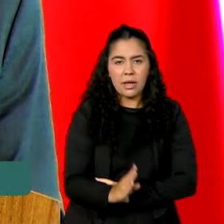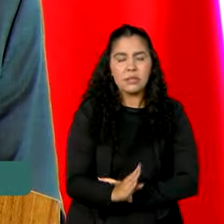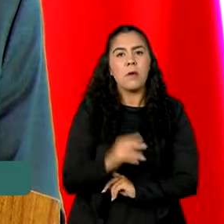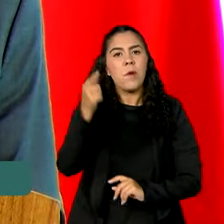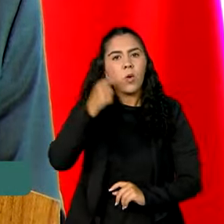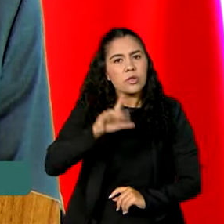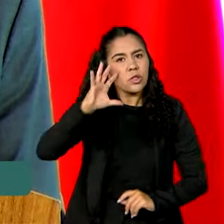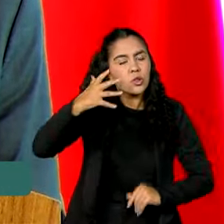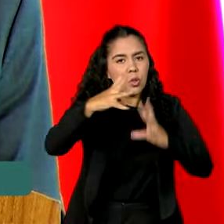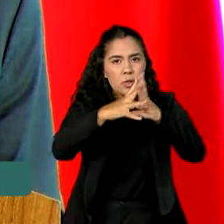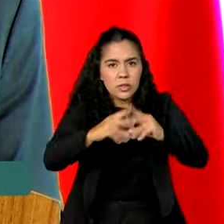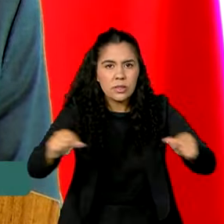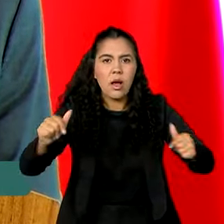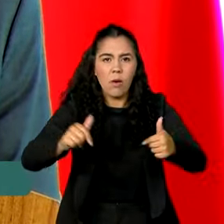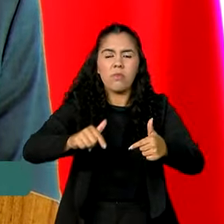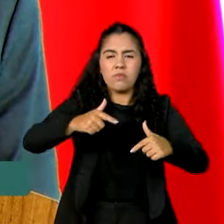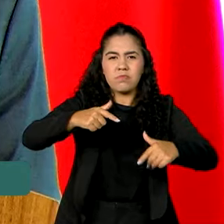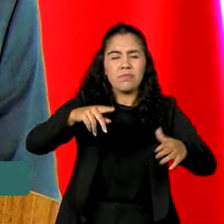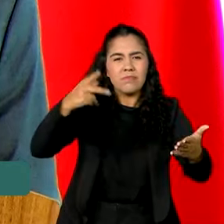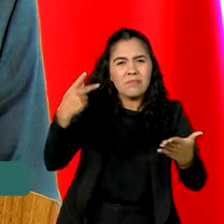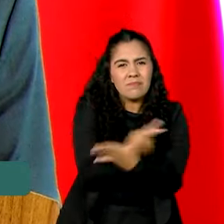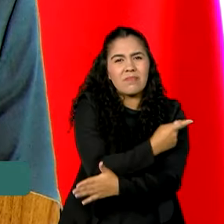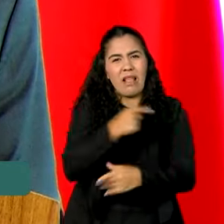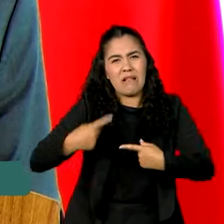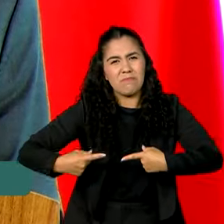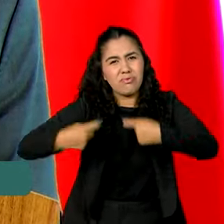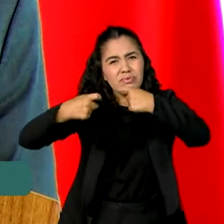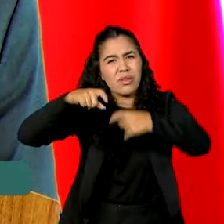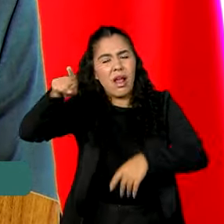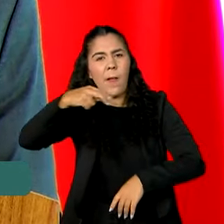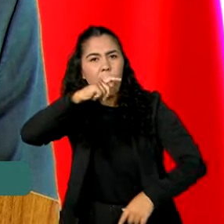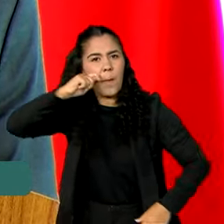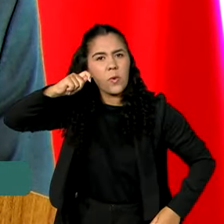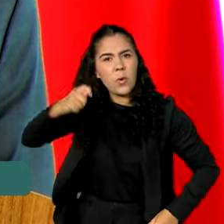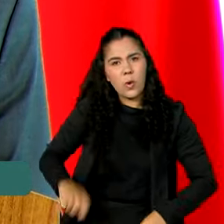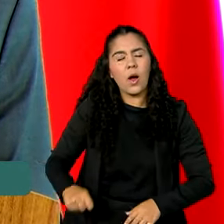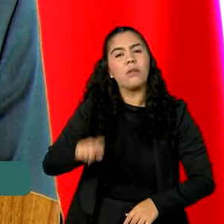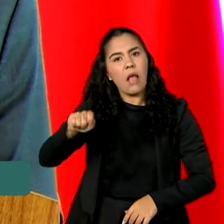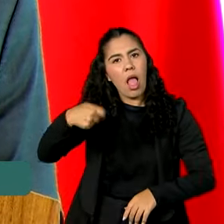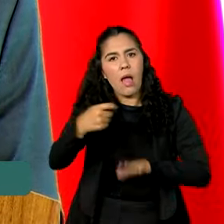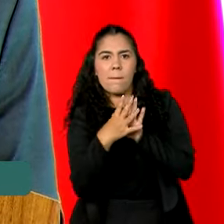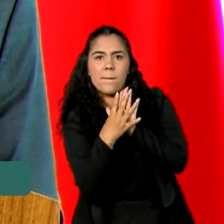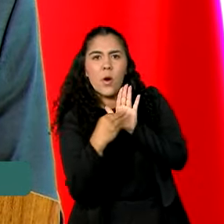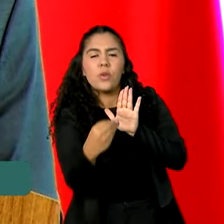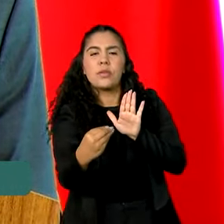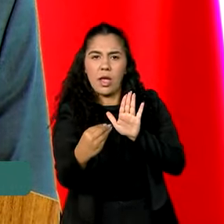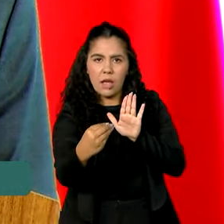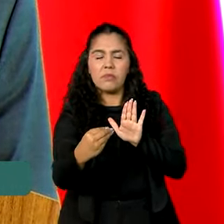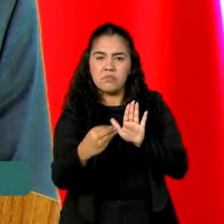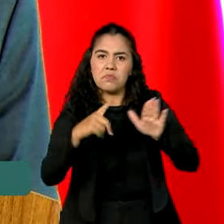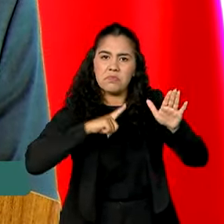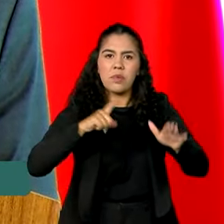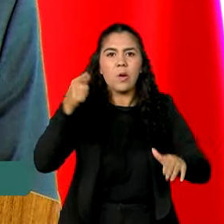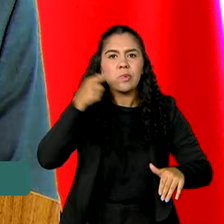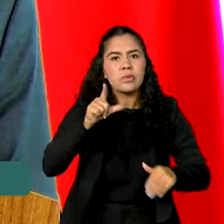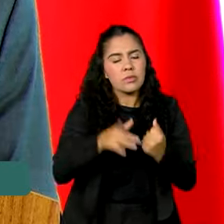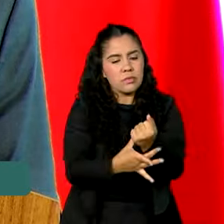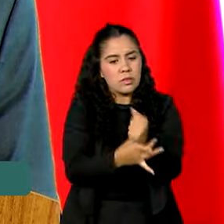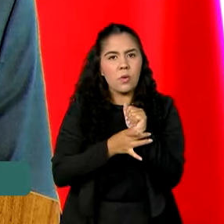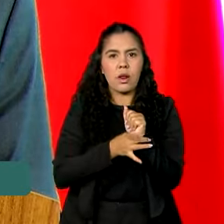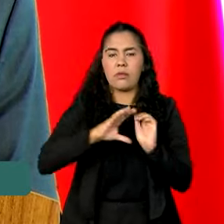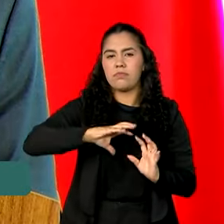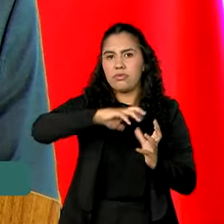política para a crise na Ucrânia são exemplos da convergência de visões em matéria de segurança